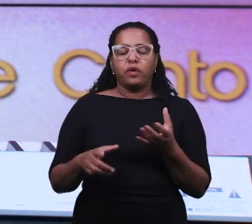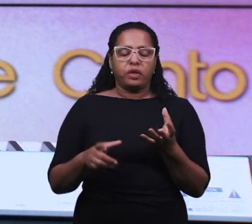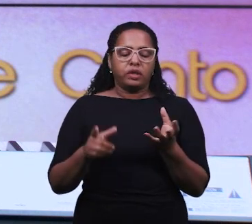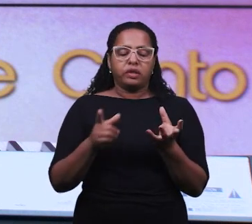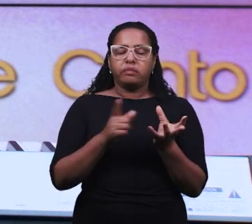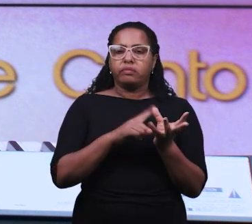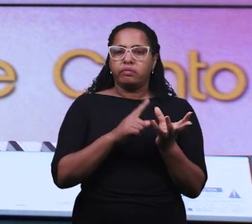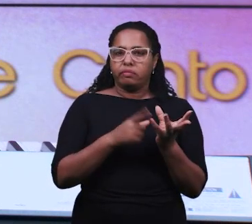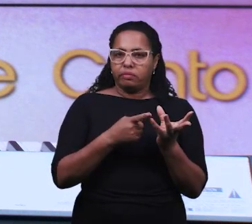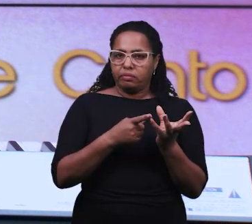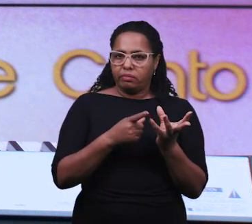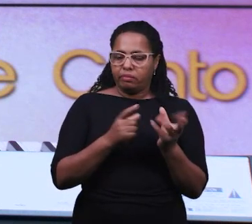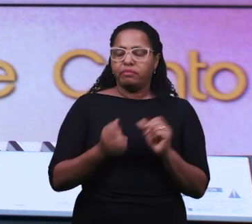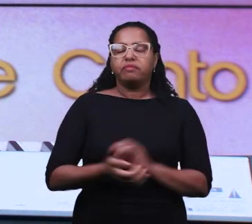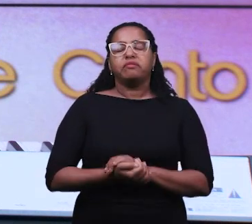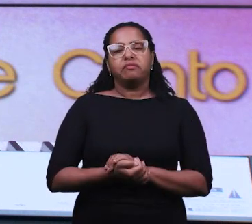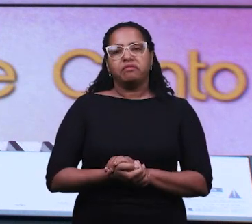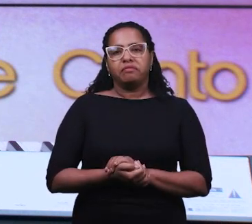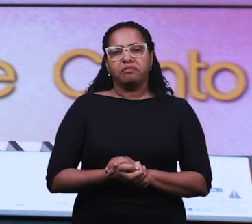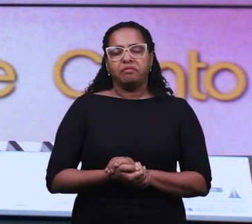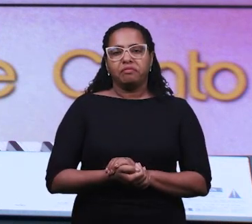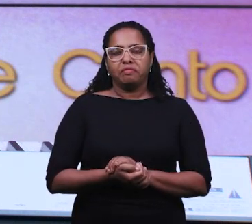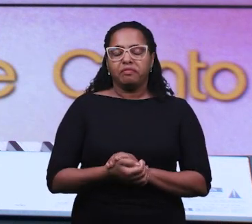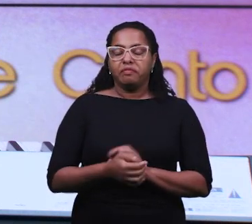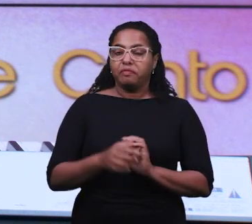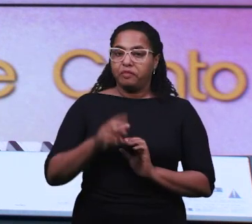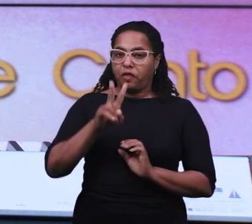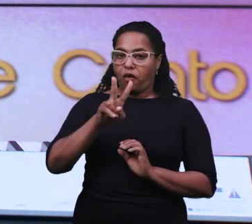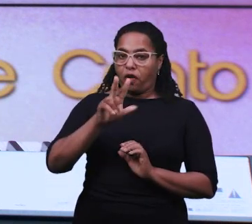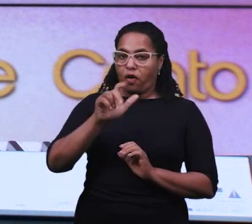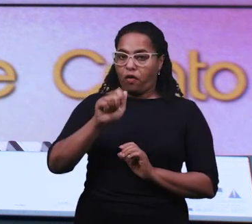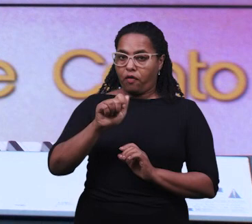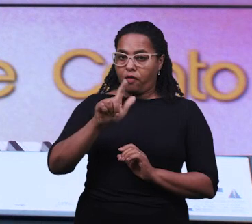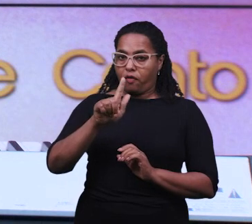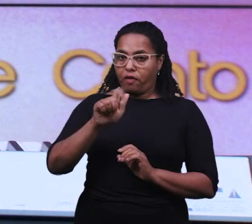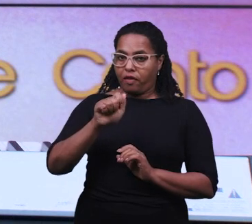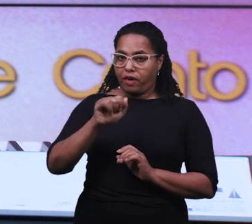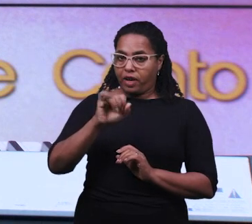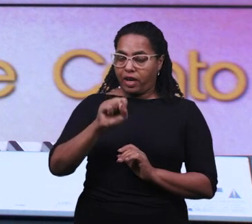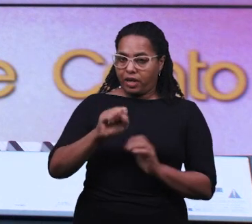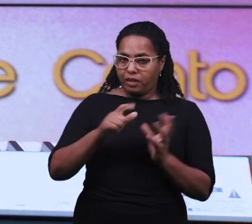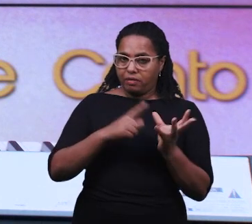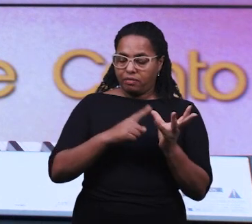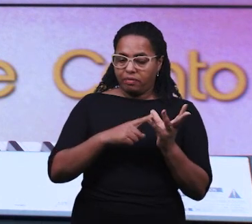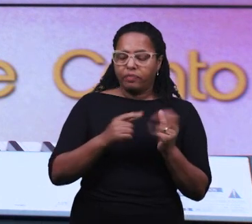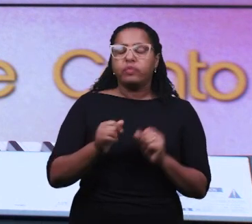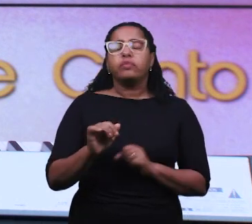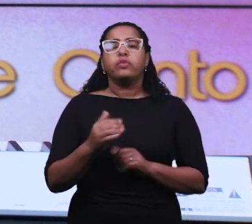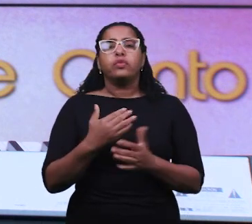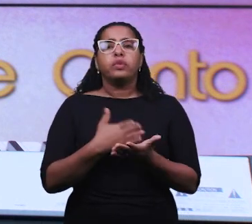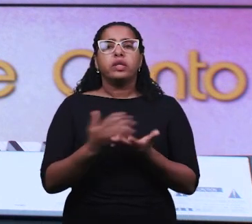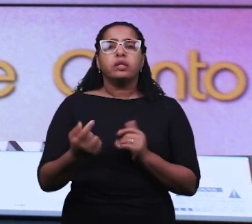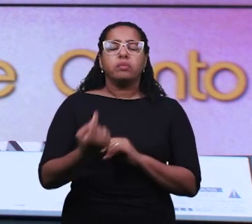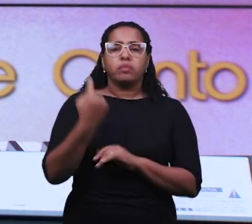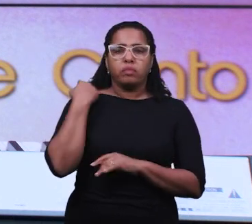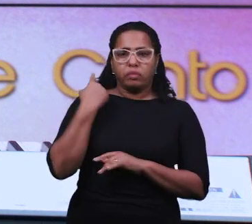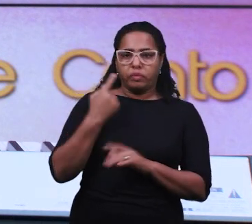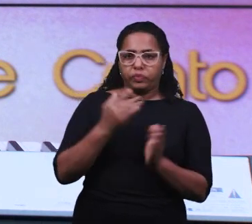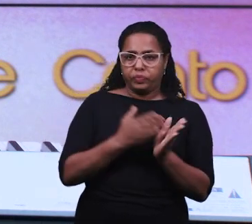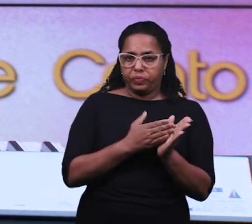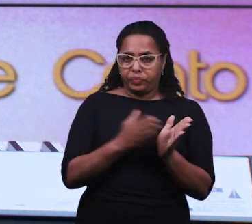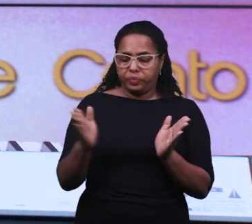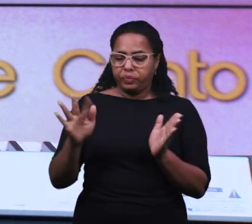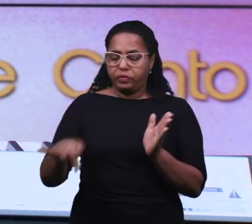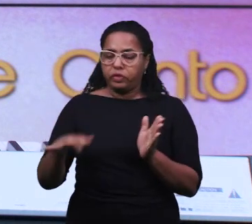vogais. Por que esse tema? Nas aulas anteriores que falamos sobre início e término do som,